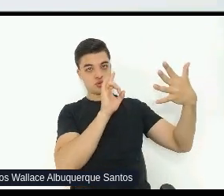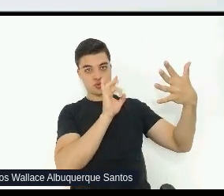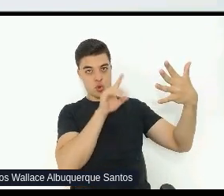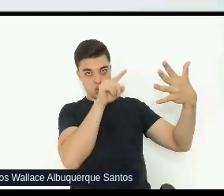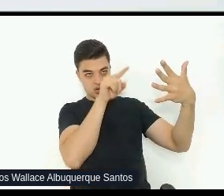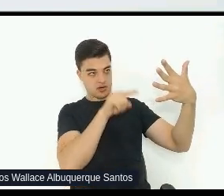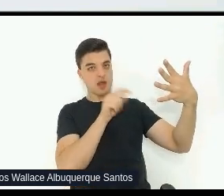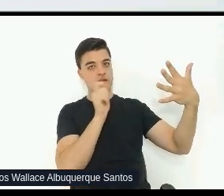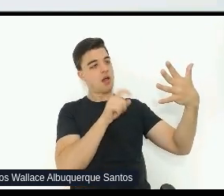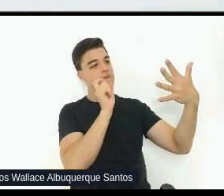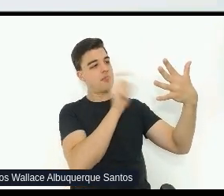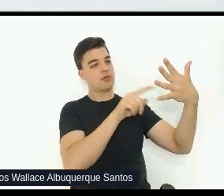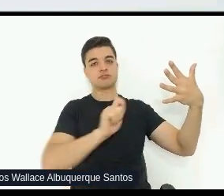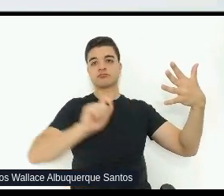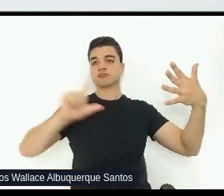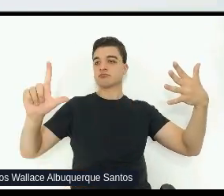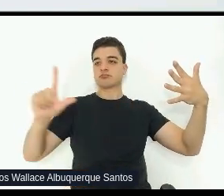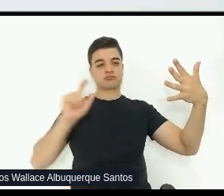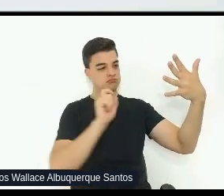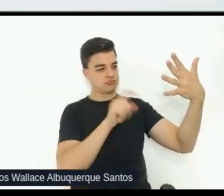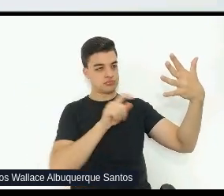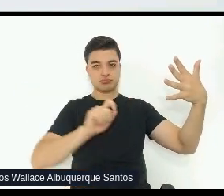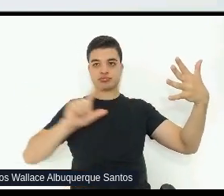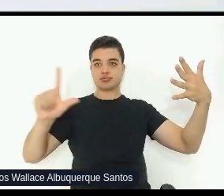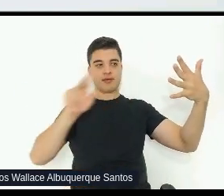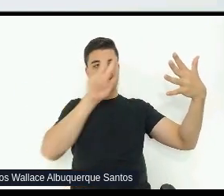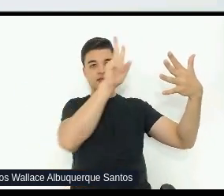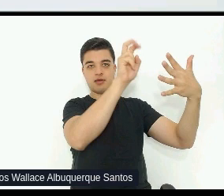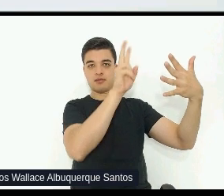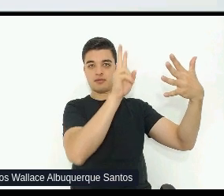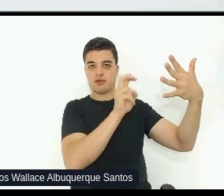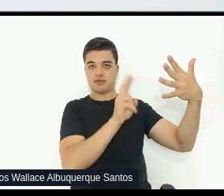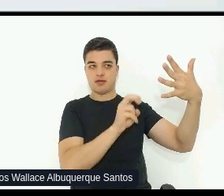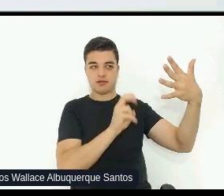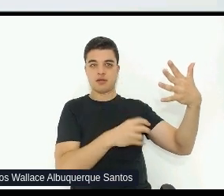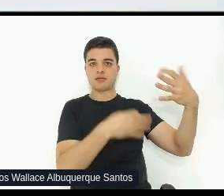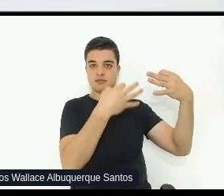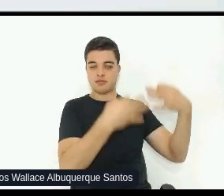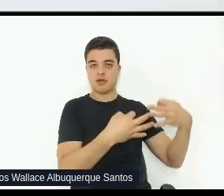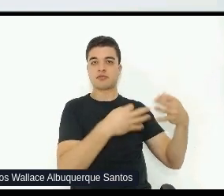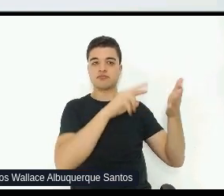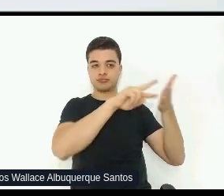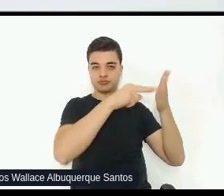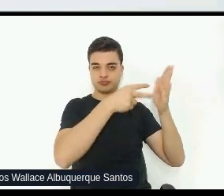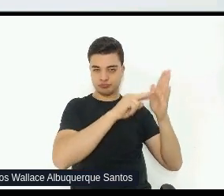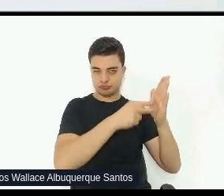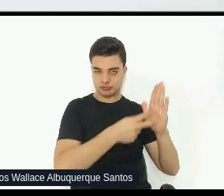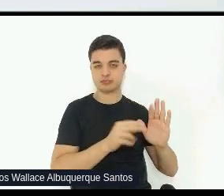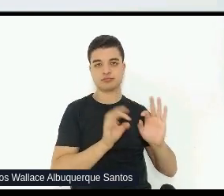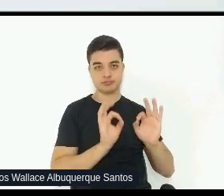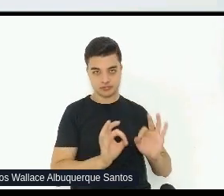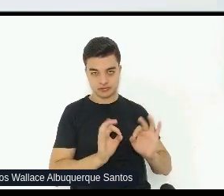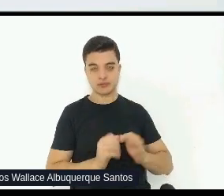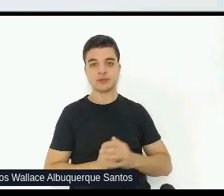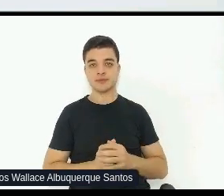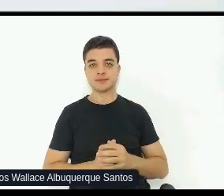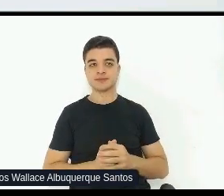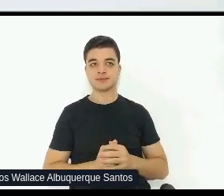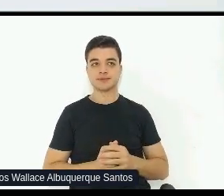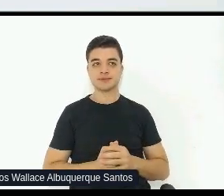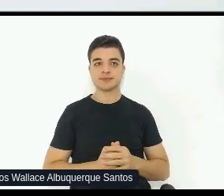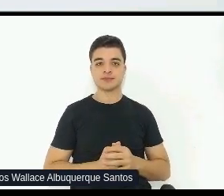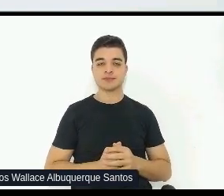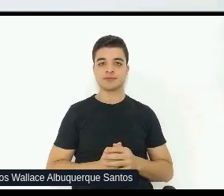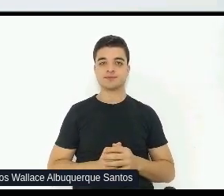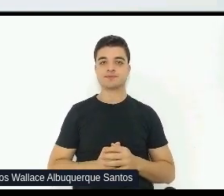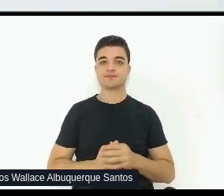e cada tema está dentro um do outro de forma correta. Né? E sem contar, por exemplo, vou fazer um